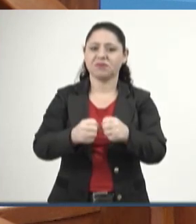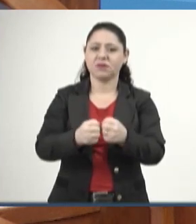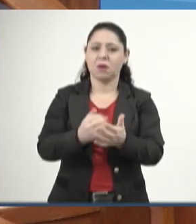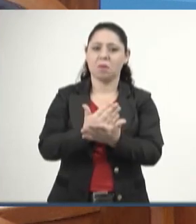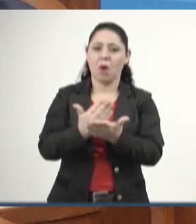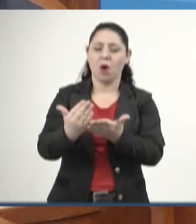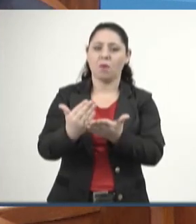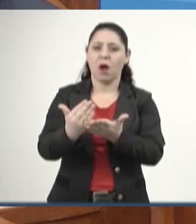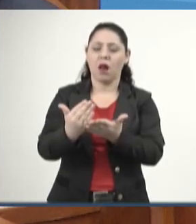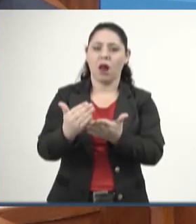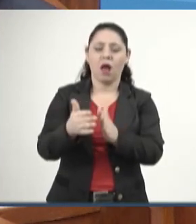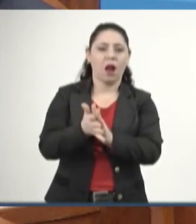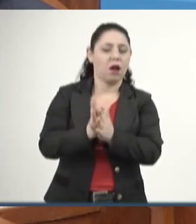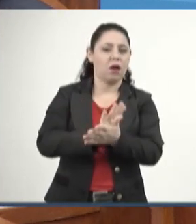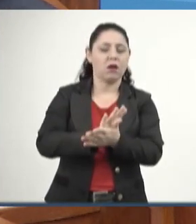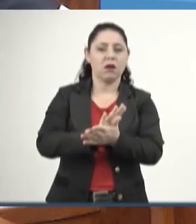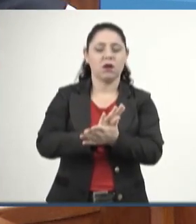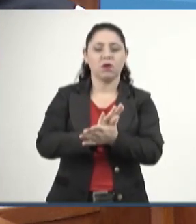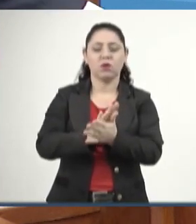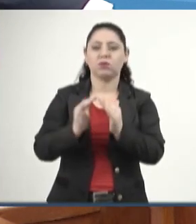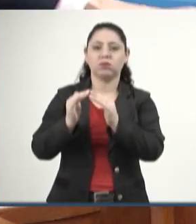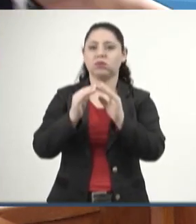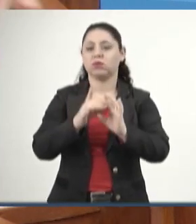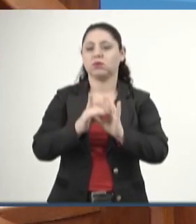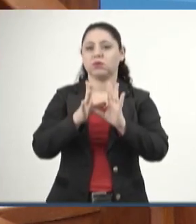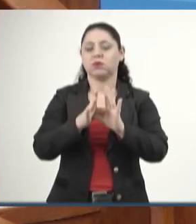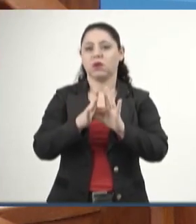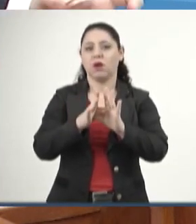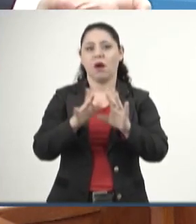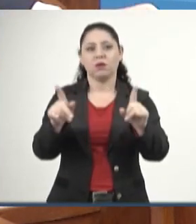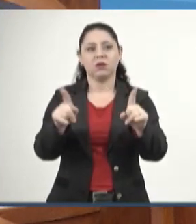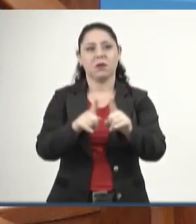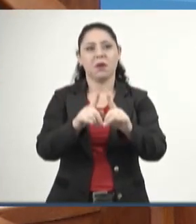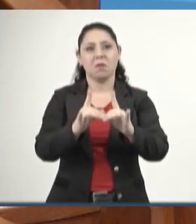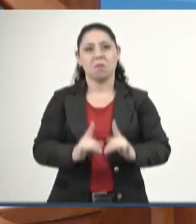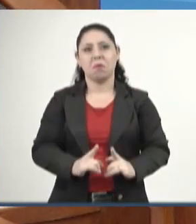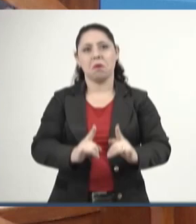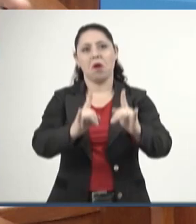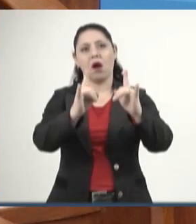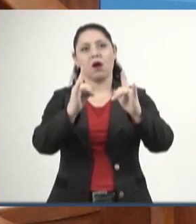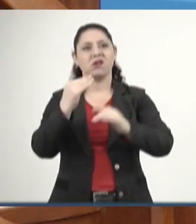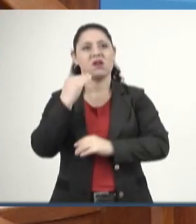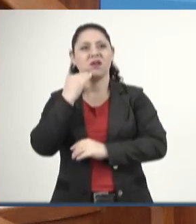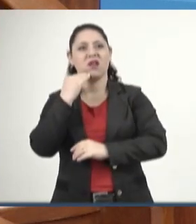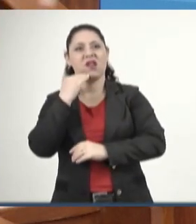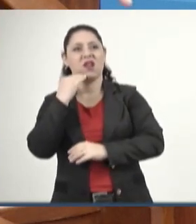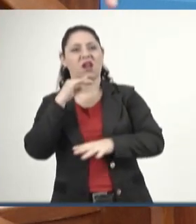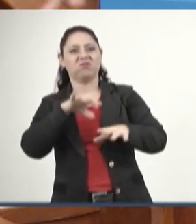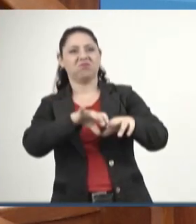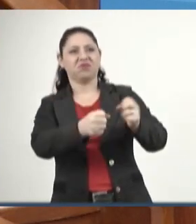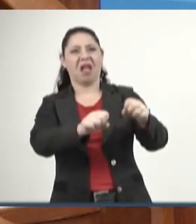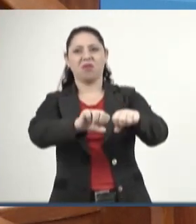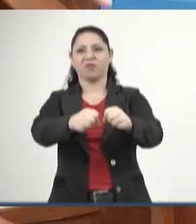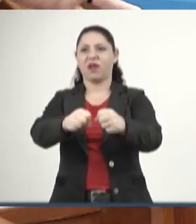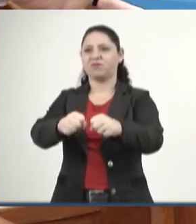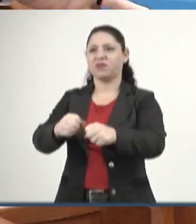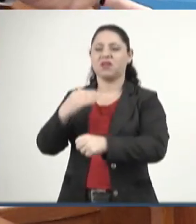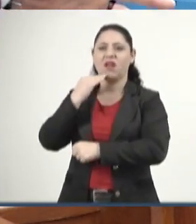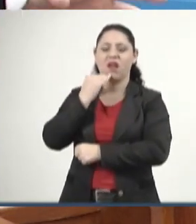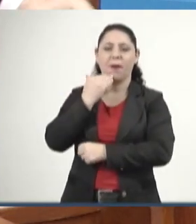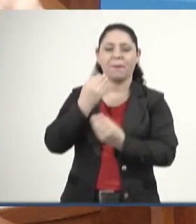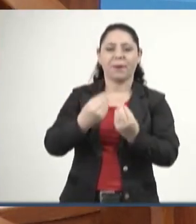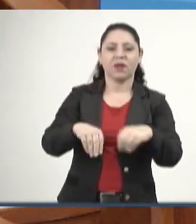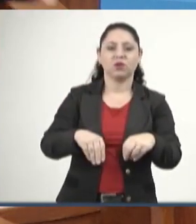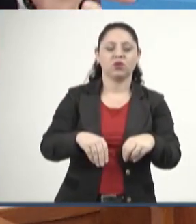ruptura democrática, ainda vandalizou a sede dos